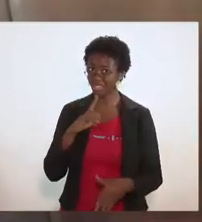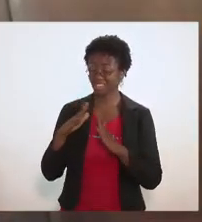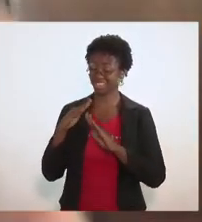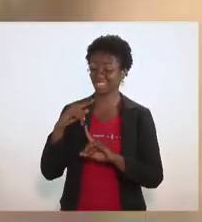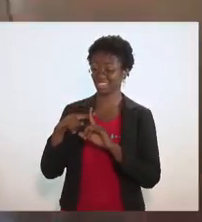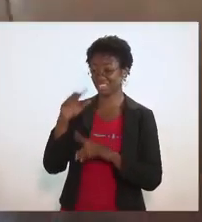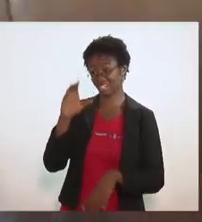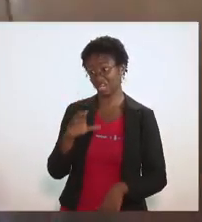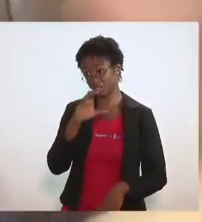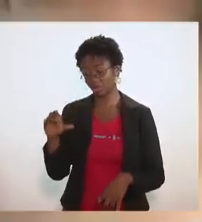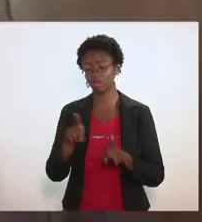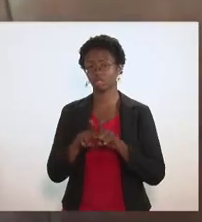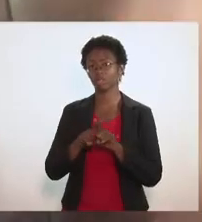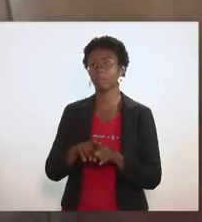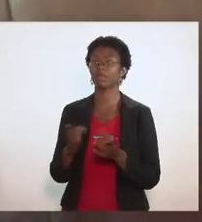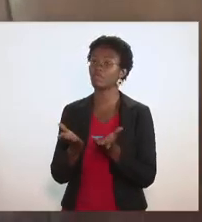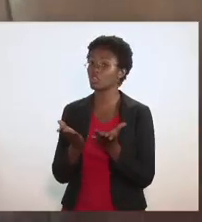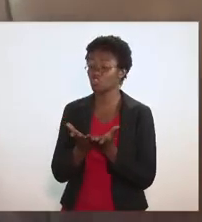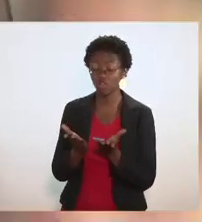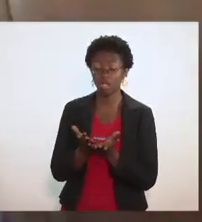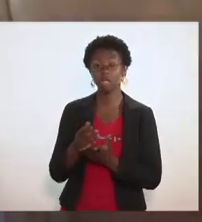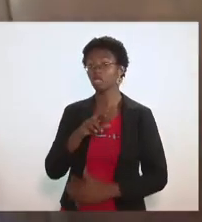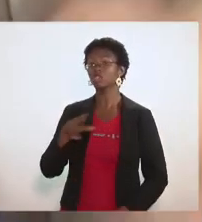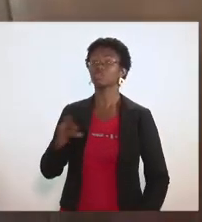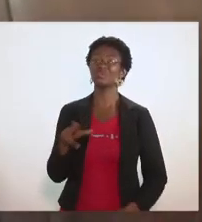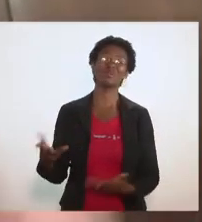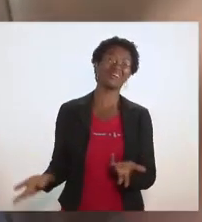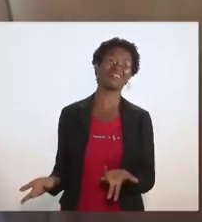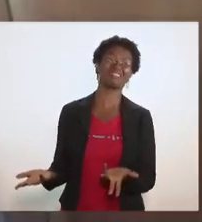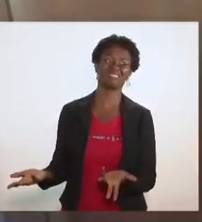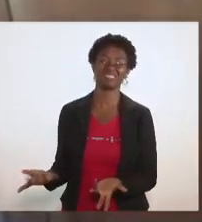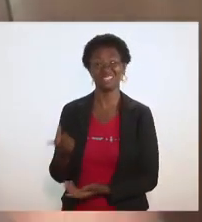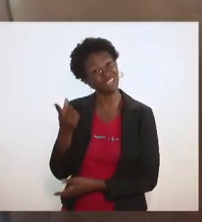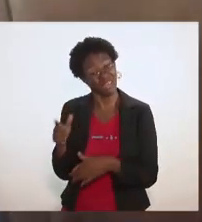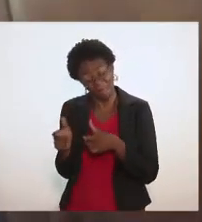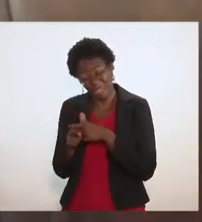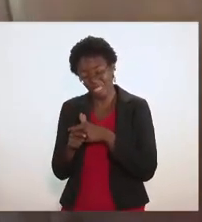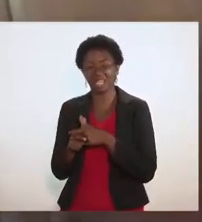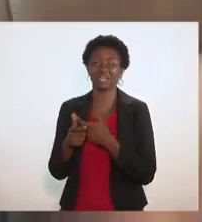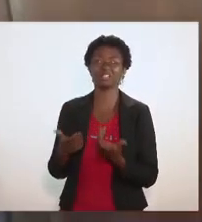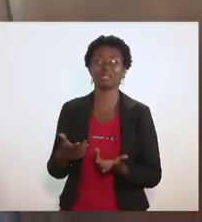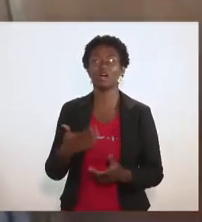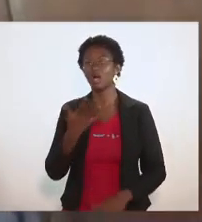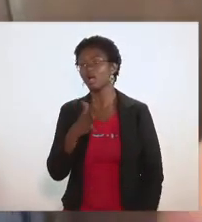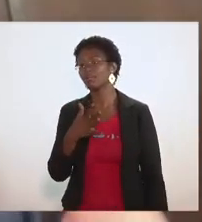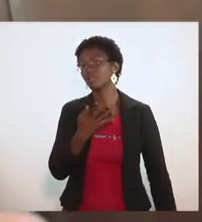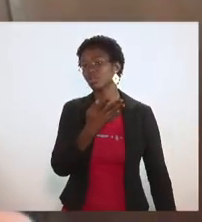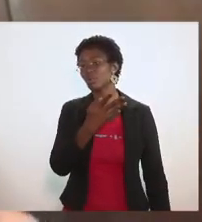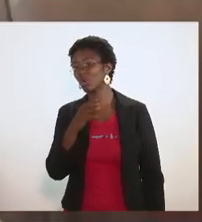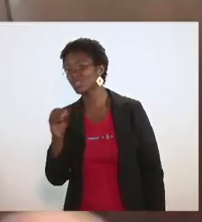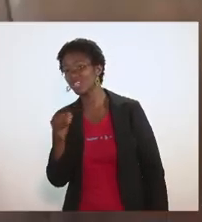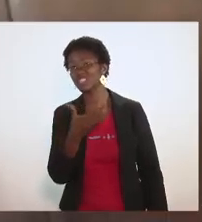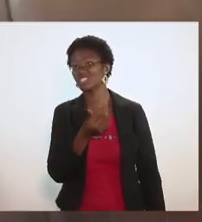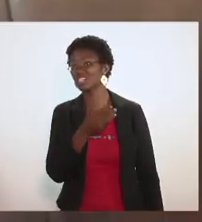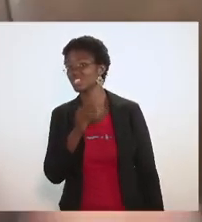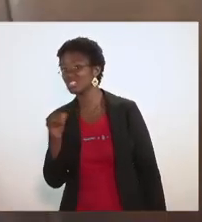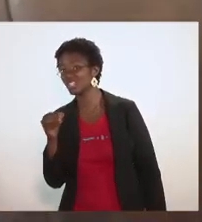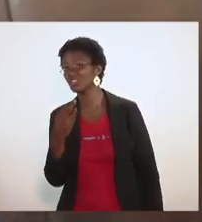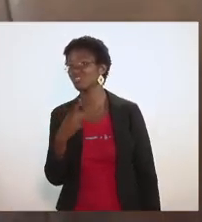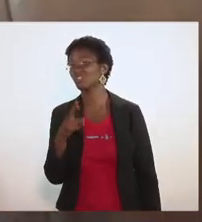defender só os templos tombados, você tem muitas igrejas católicas e evangélicas que não são tombadas, e são igrejas